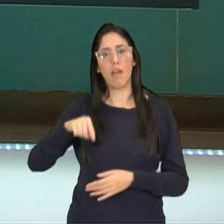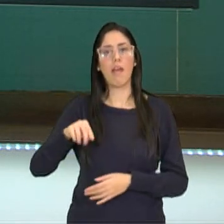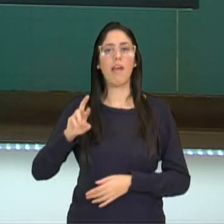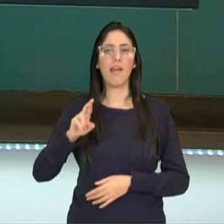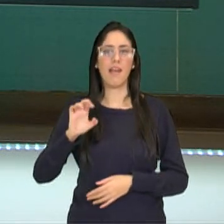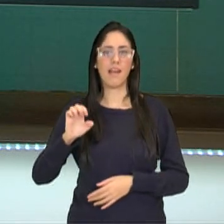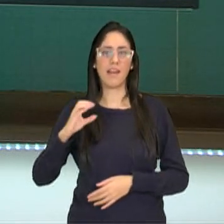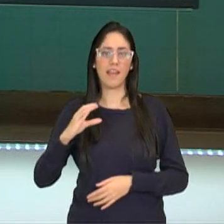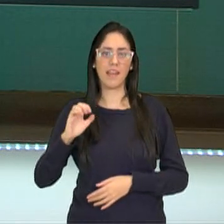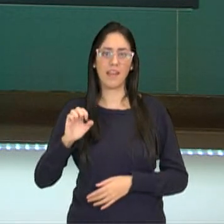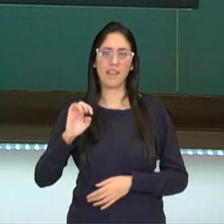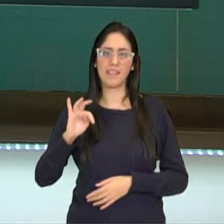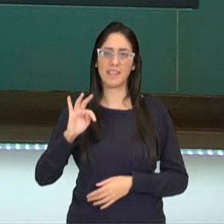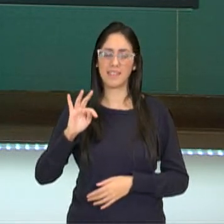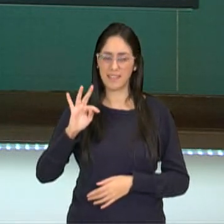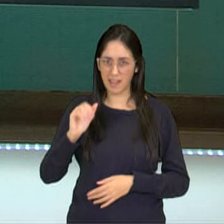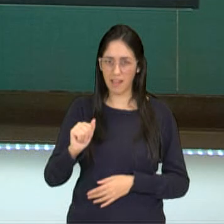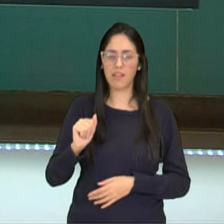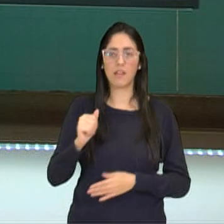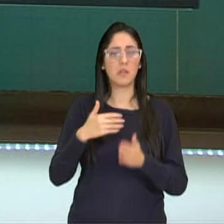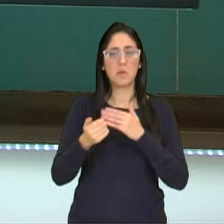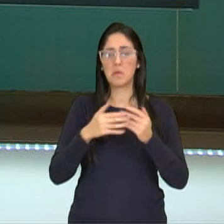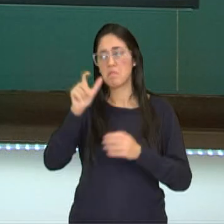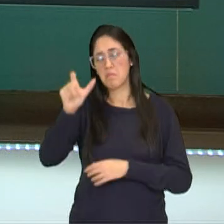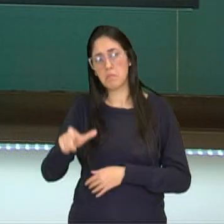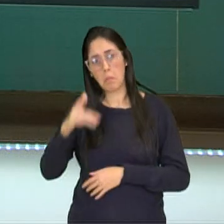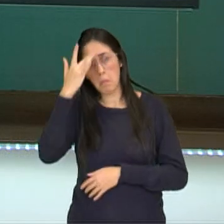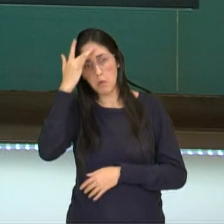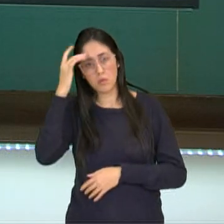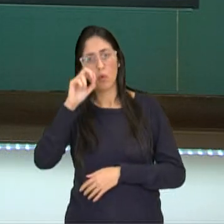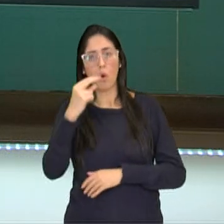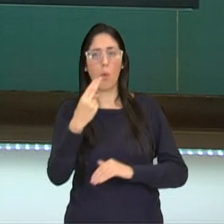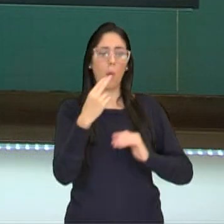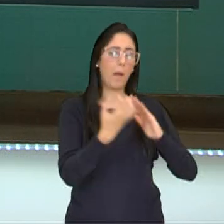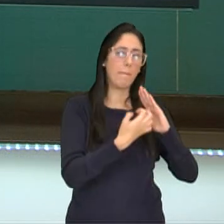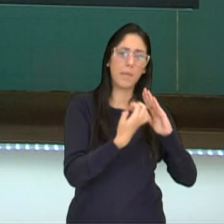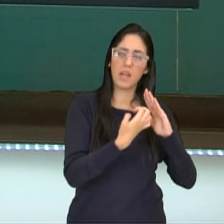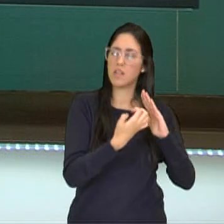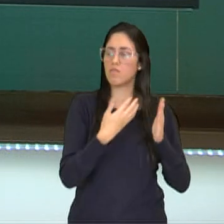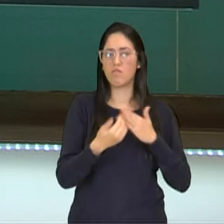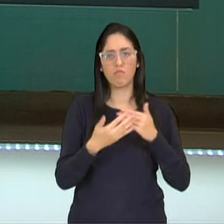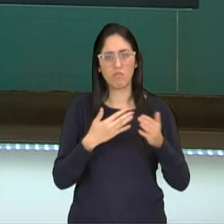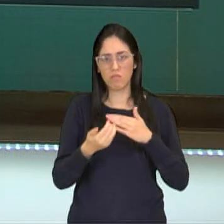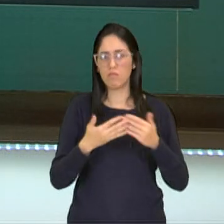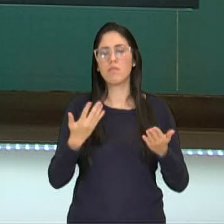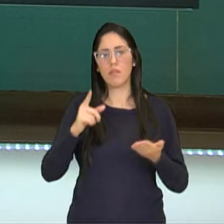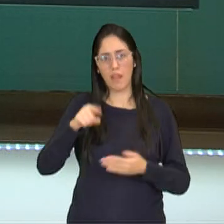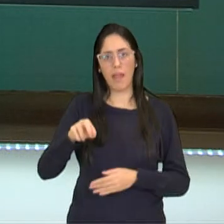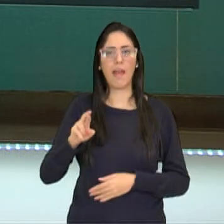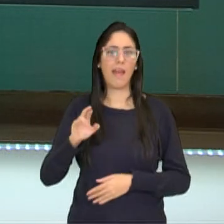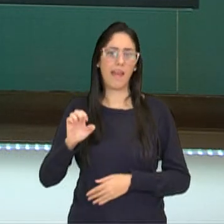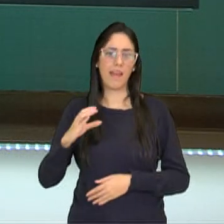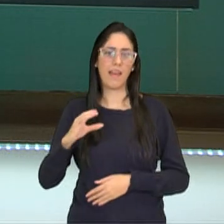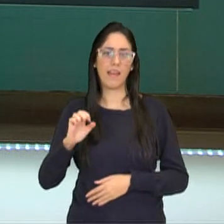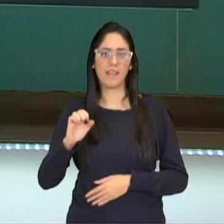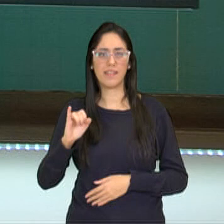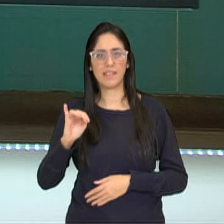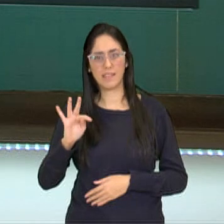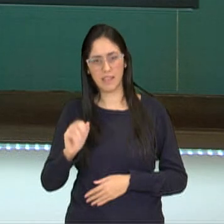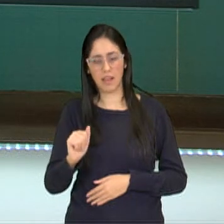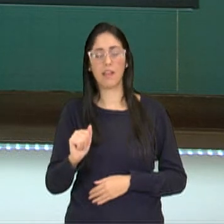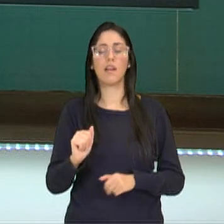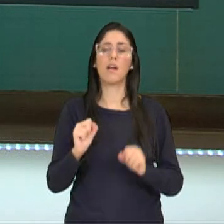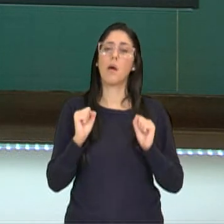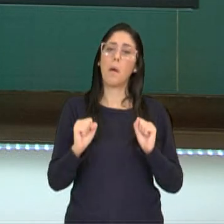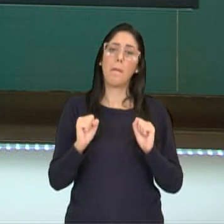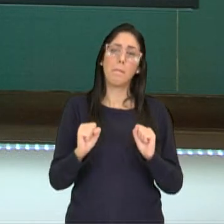de dinheiro, seja para pessoa física, pessoa jurídica, vai ser o que a gente considera receita, que pode ser, por